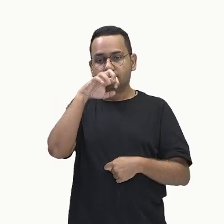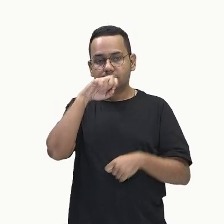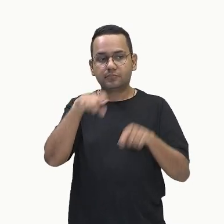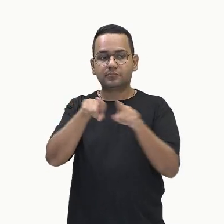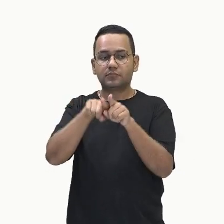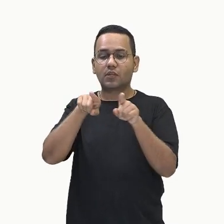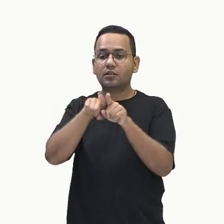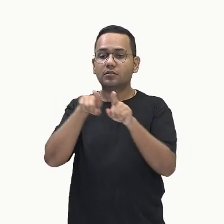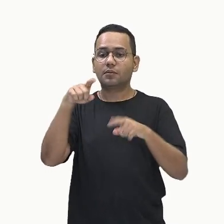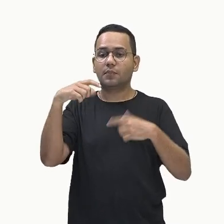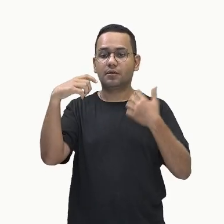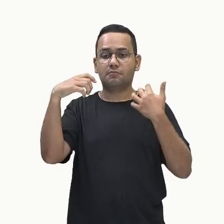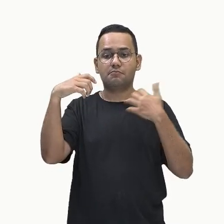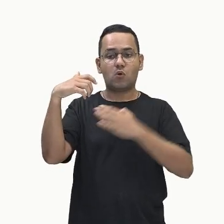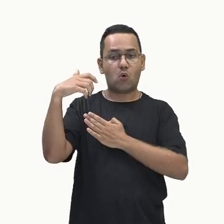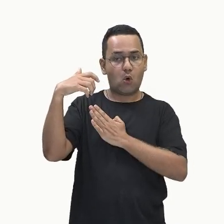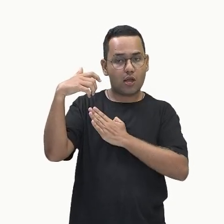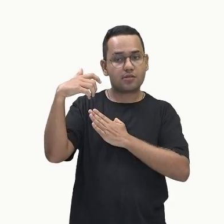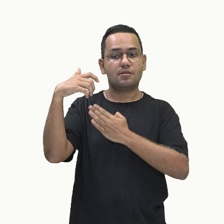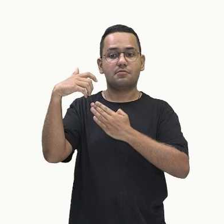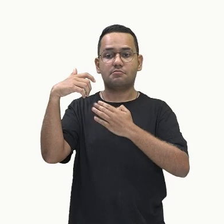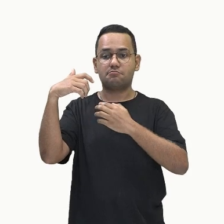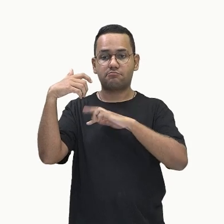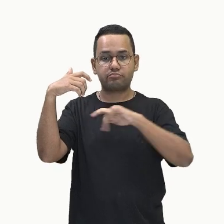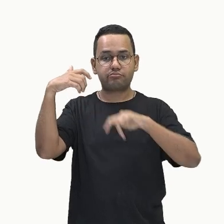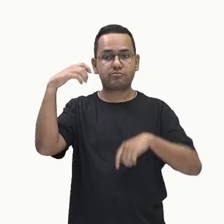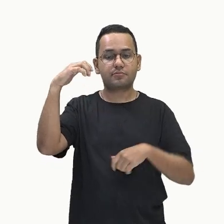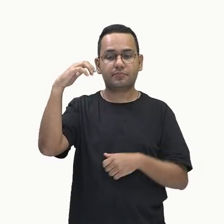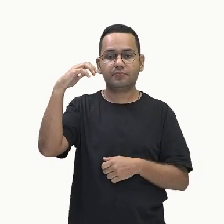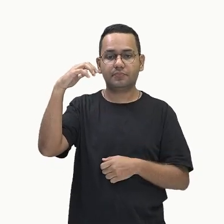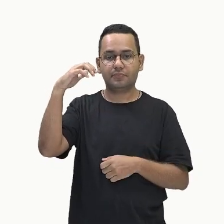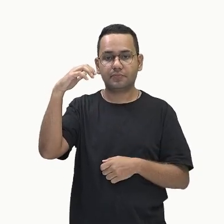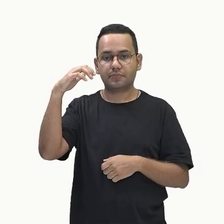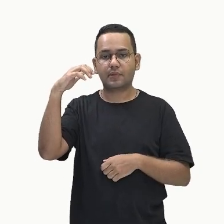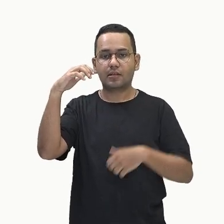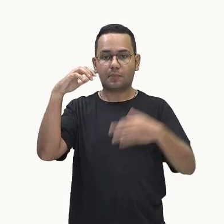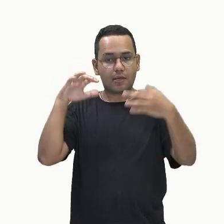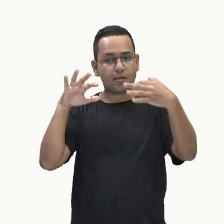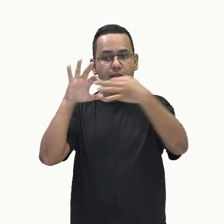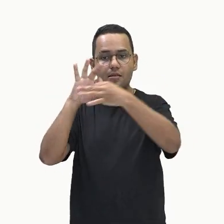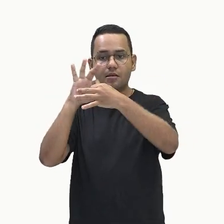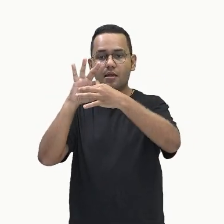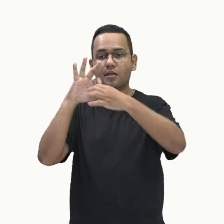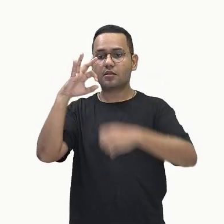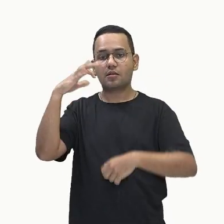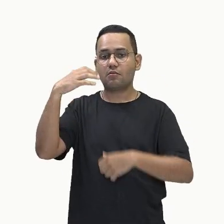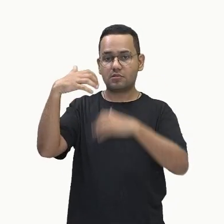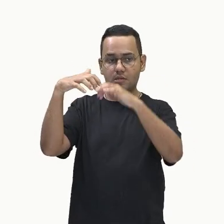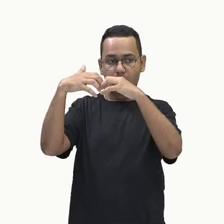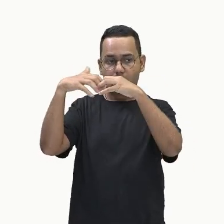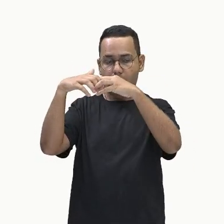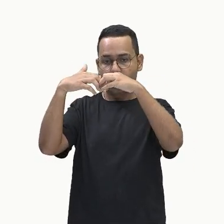frequência cardíaca, e conectar o nosso cérebro